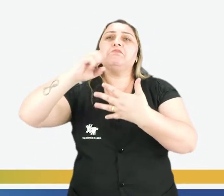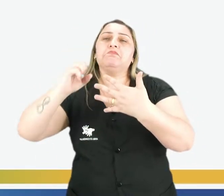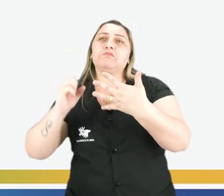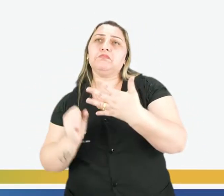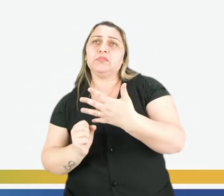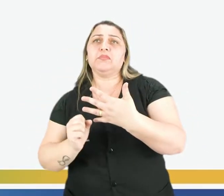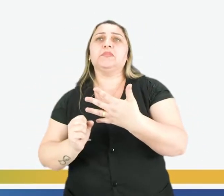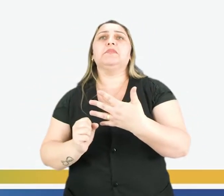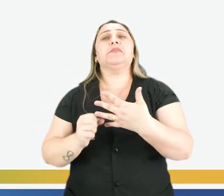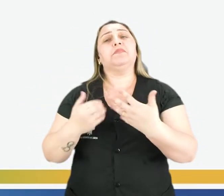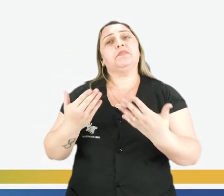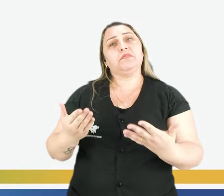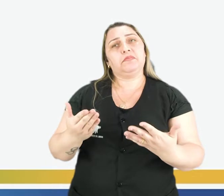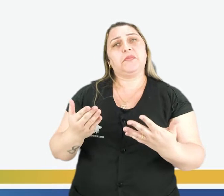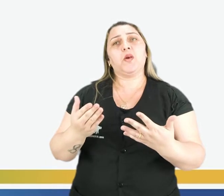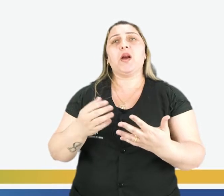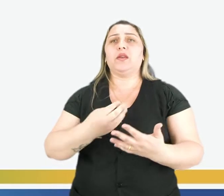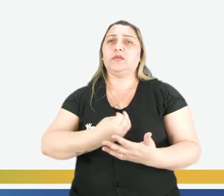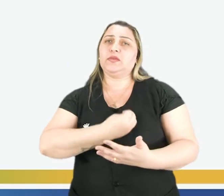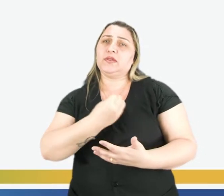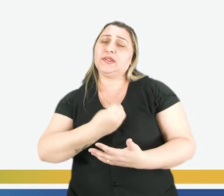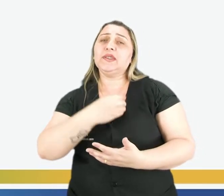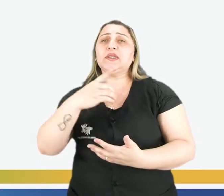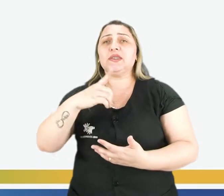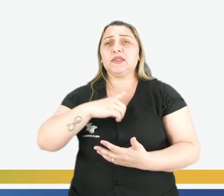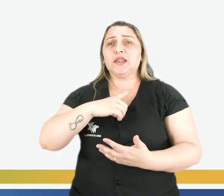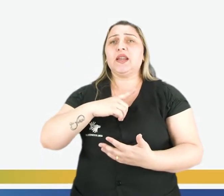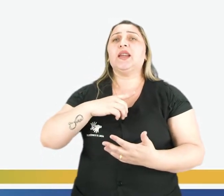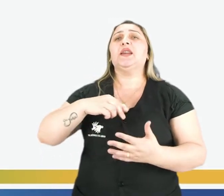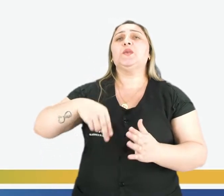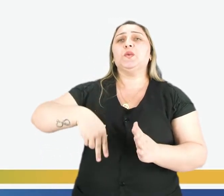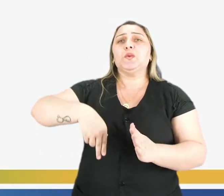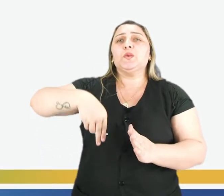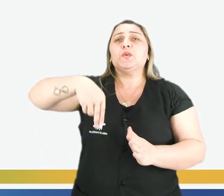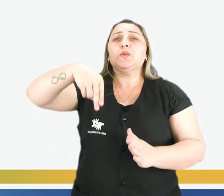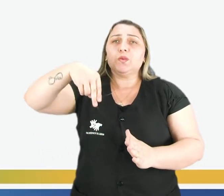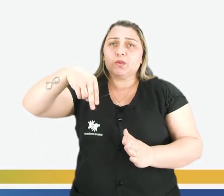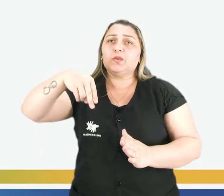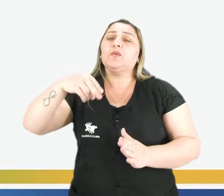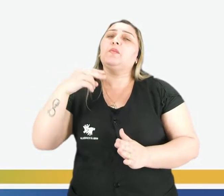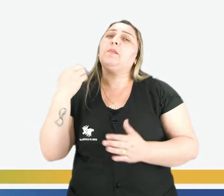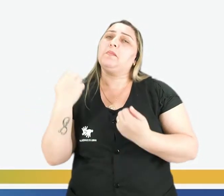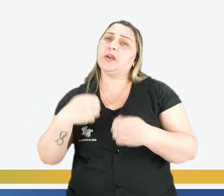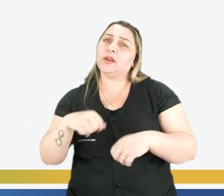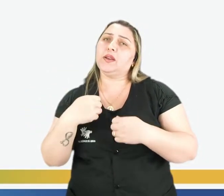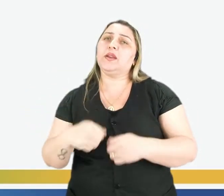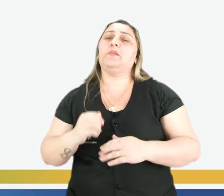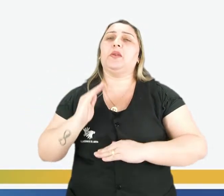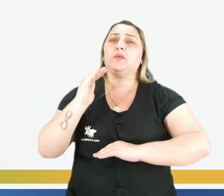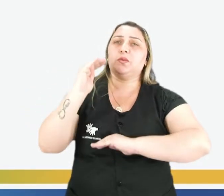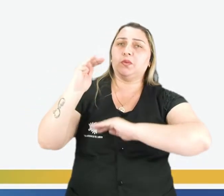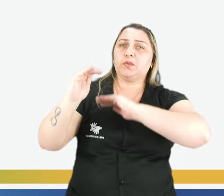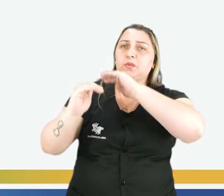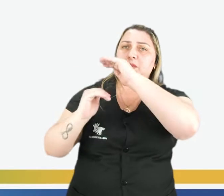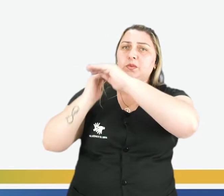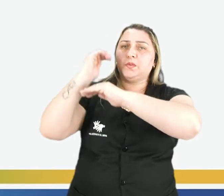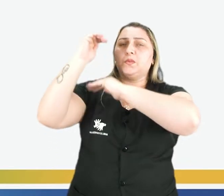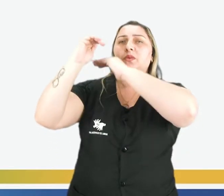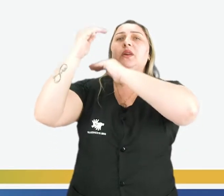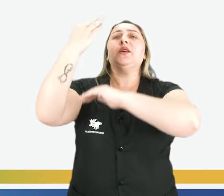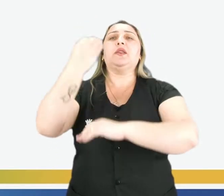alimentar. Através dela, os seres obtêm os nutrientes dos quais necessitam para o seu desenvolvimento